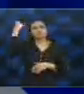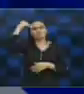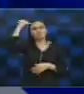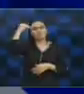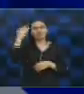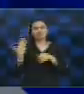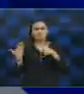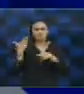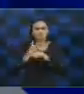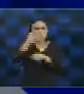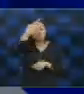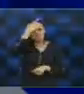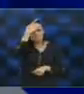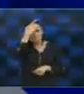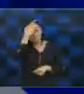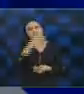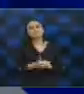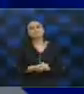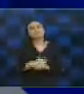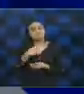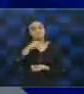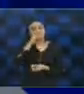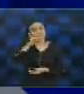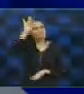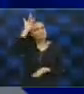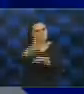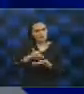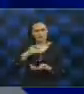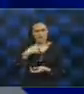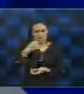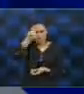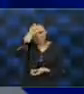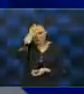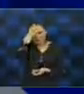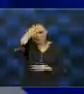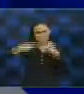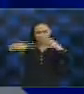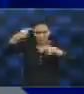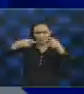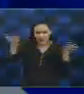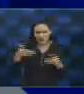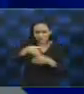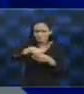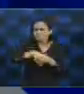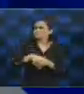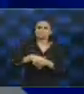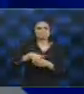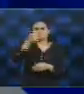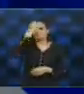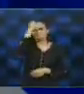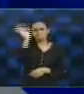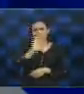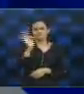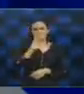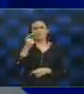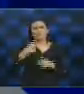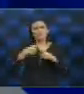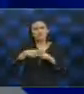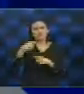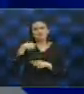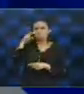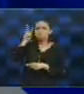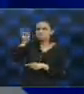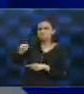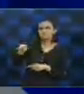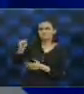com consciência. E eu digo com sinceridade, não me arrependo de ter disputado essa eleição, porque não vejo no candidato as condições efetivas